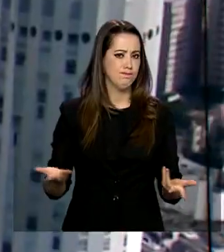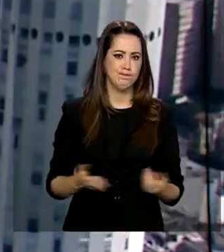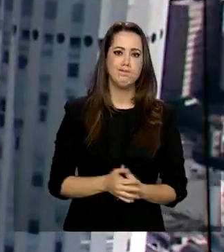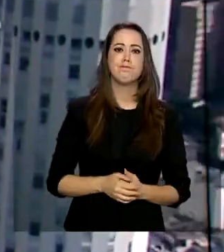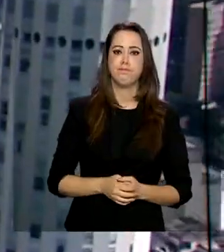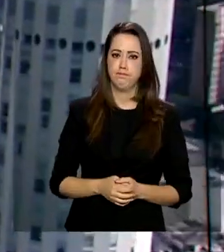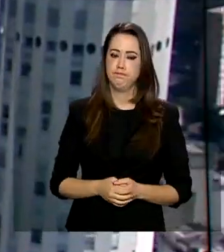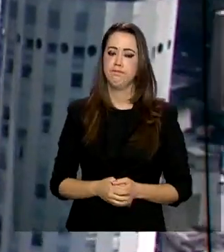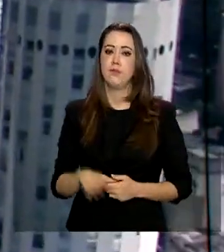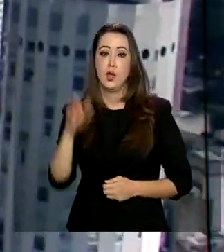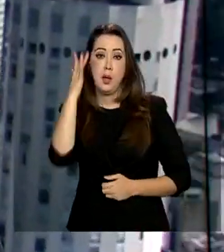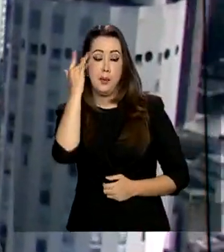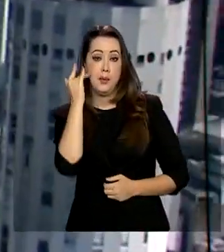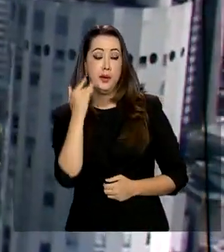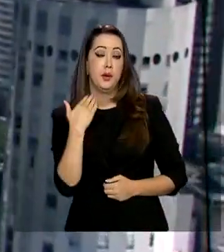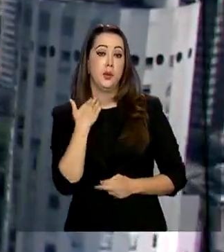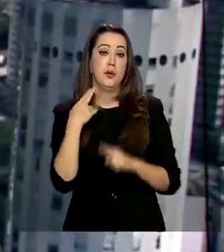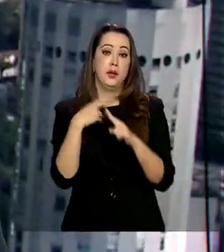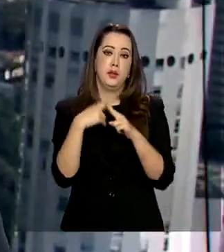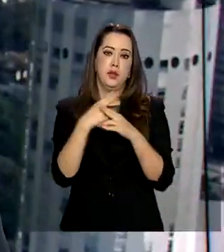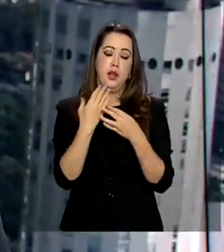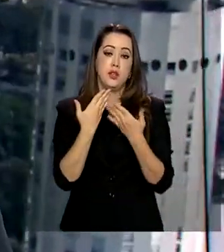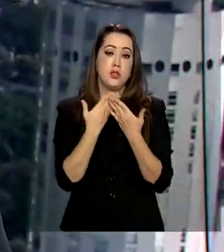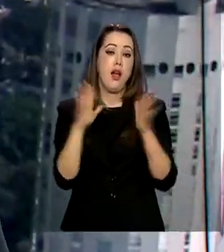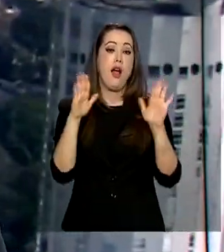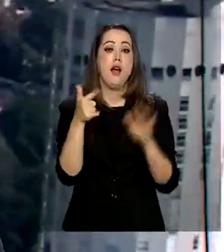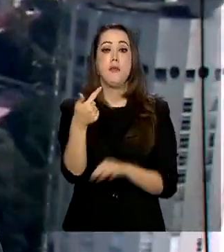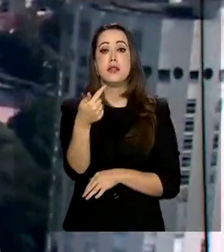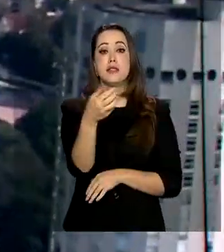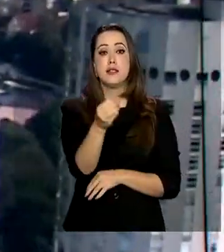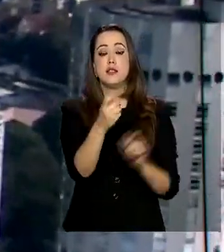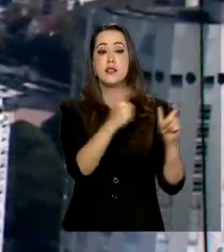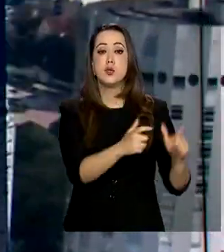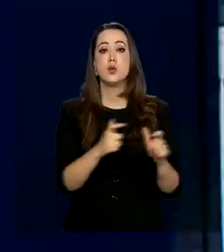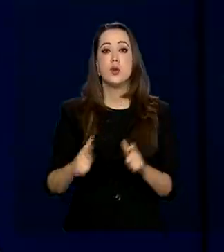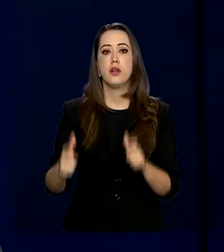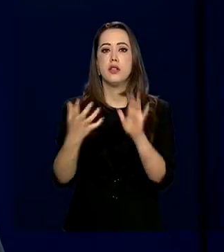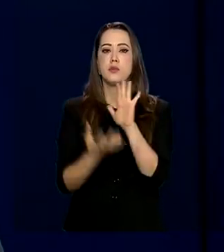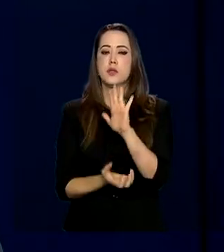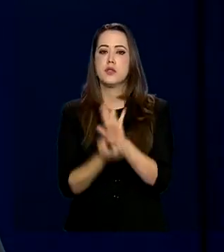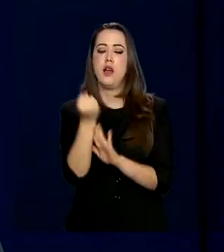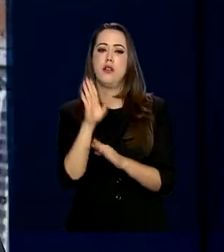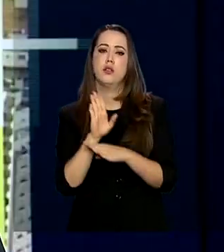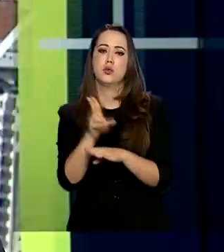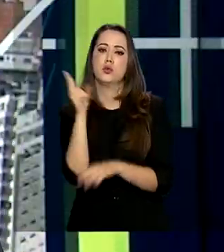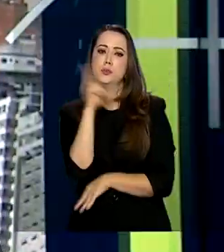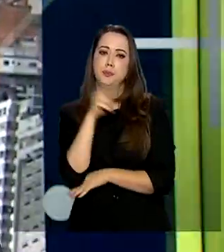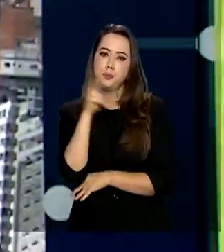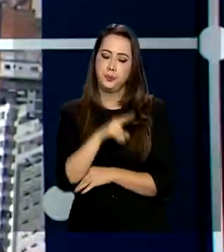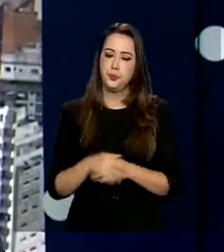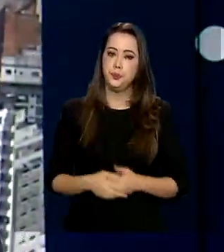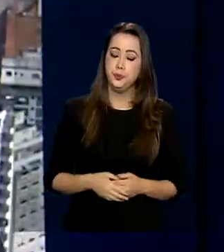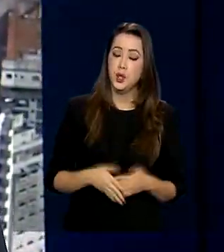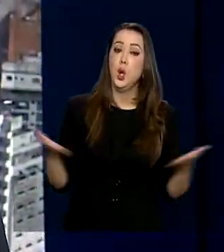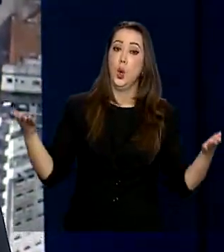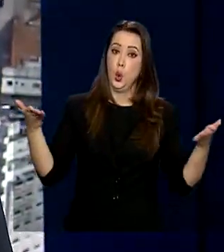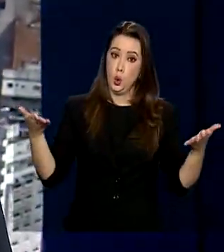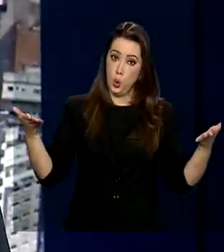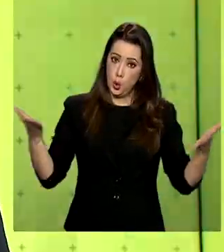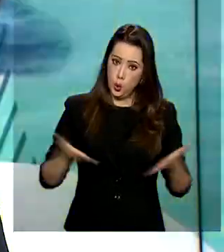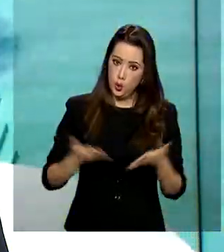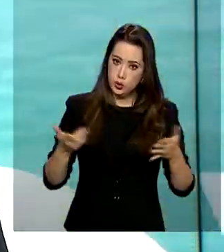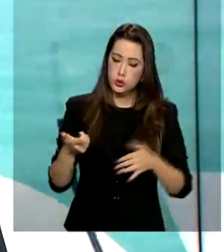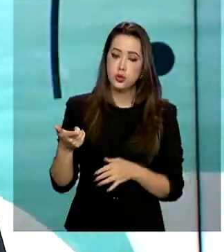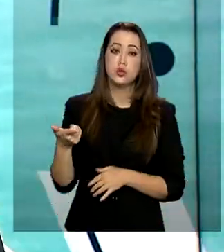1500 e amanhã a caixa abre mais de 700 agências para fazer o saque do auxílio emergencial hoje